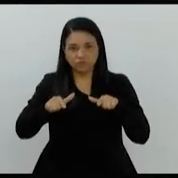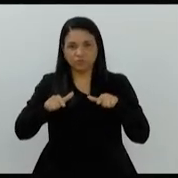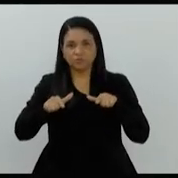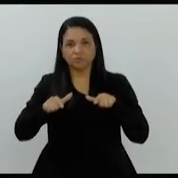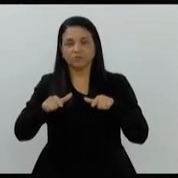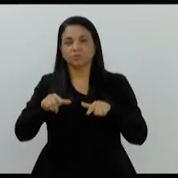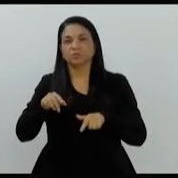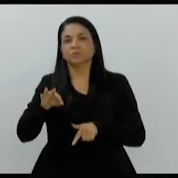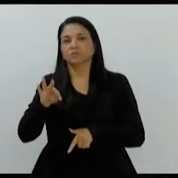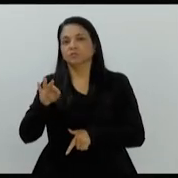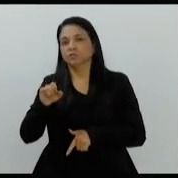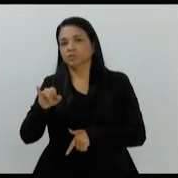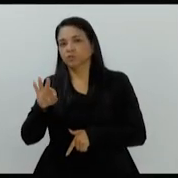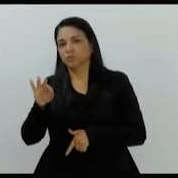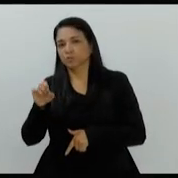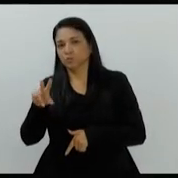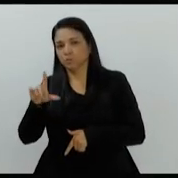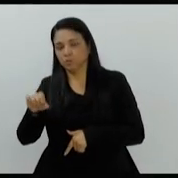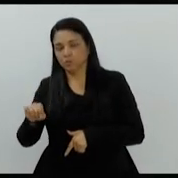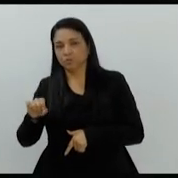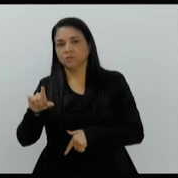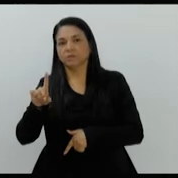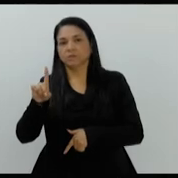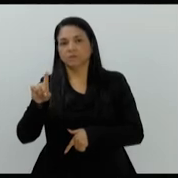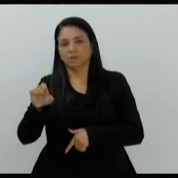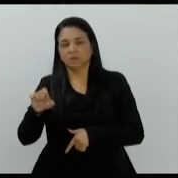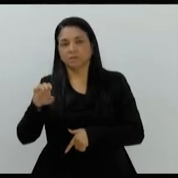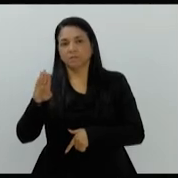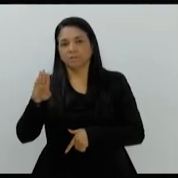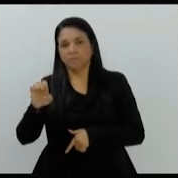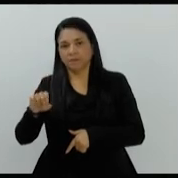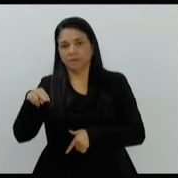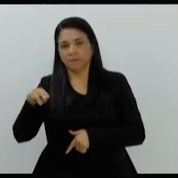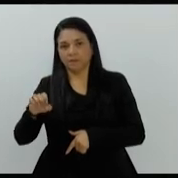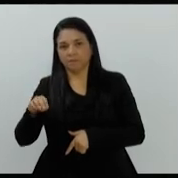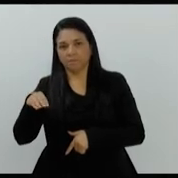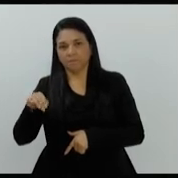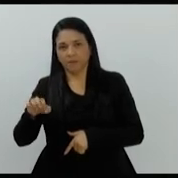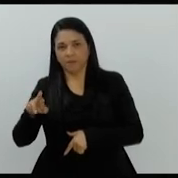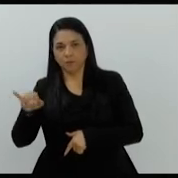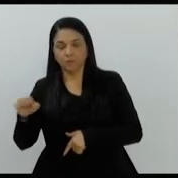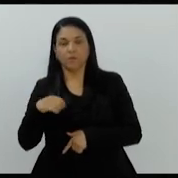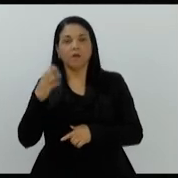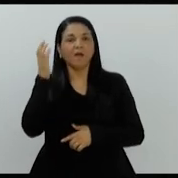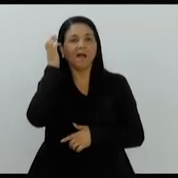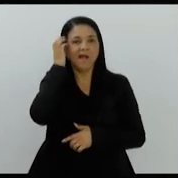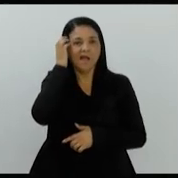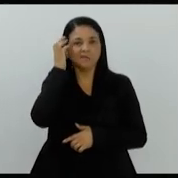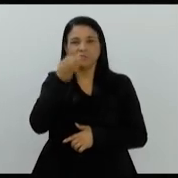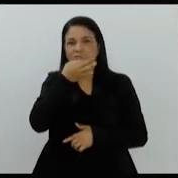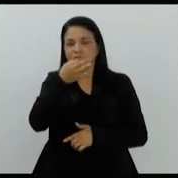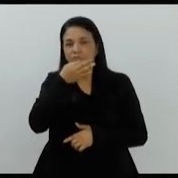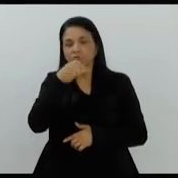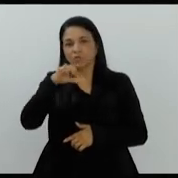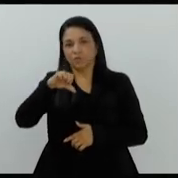de benemérito do Estado do Rio de Janeiro à Rádio 93 FM, antiga El